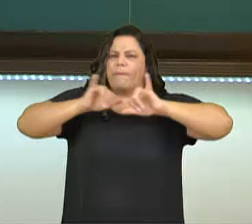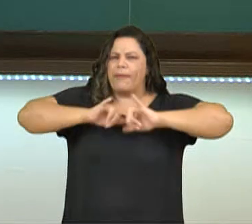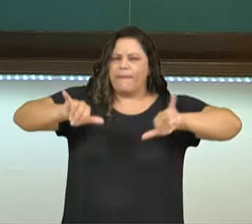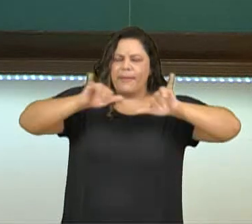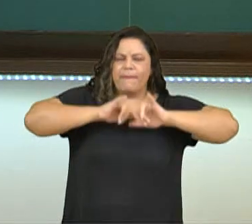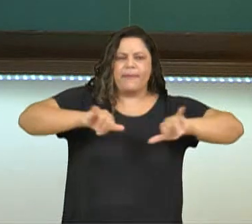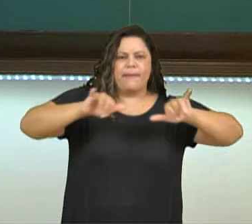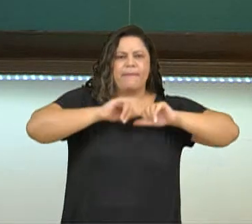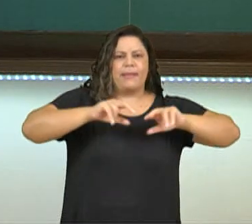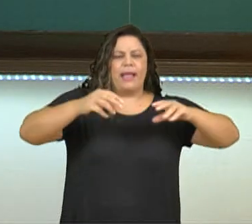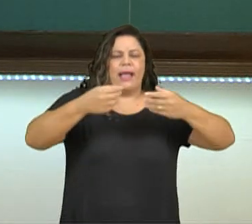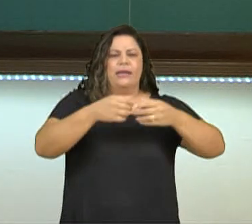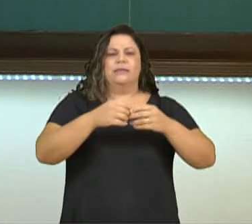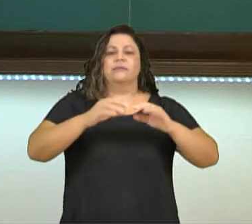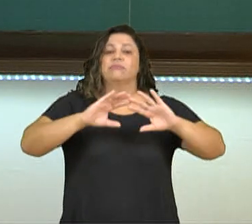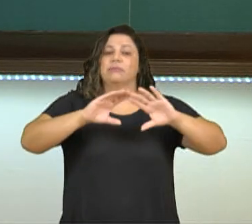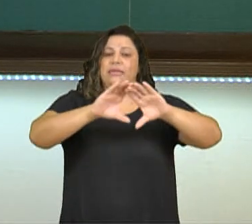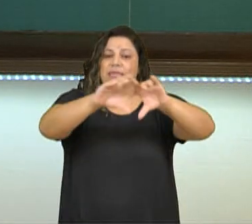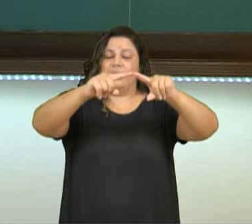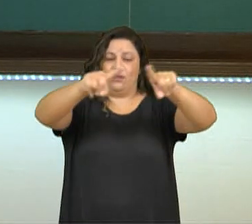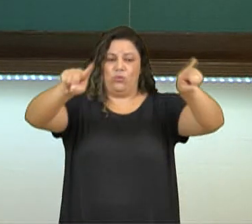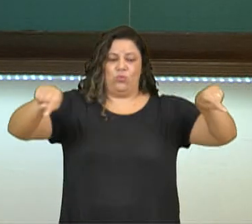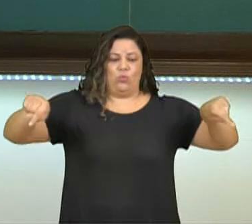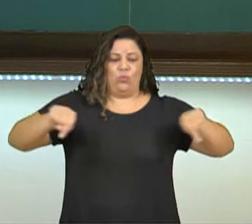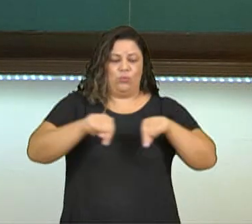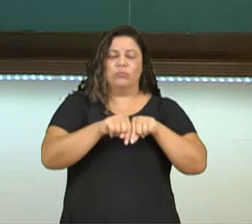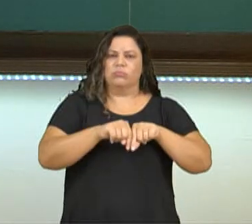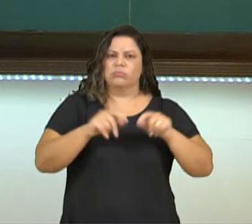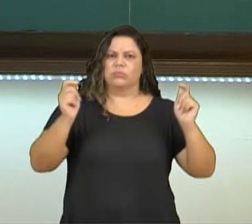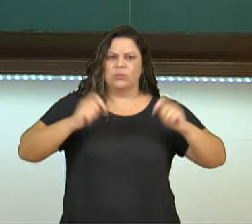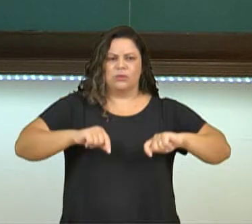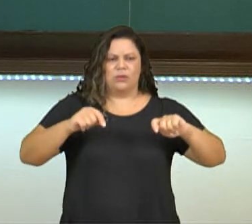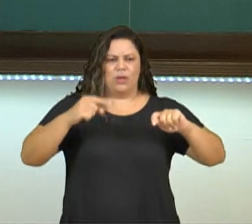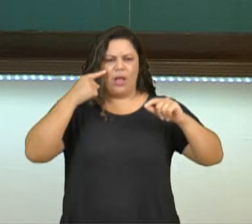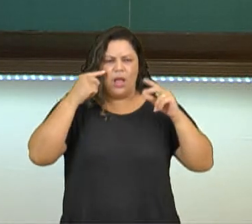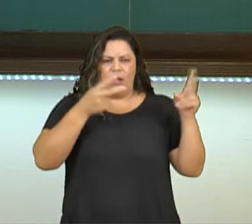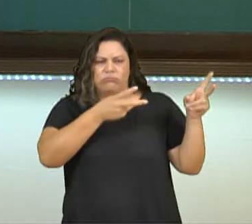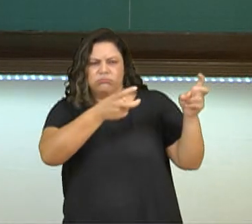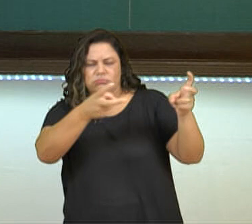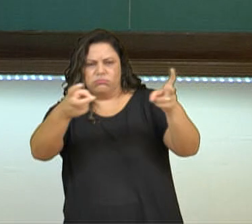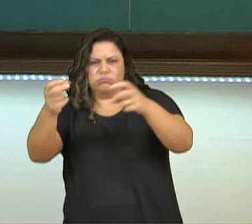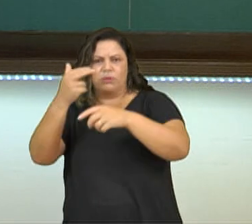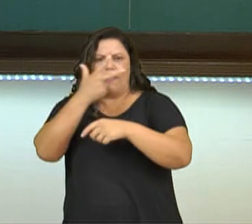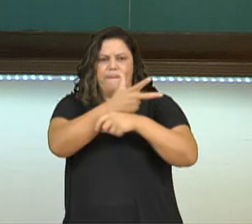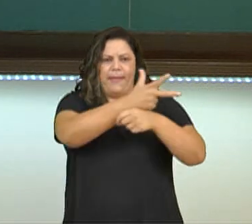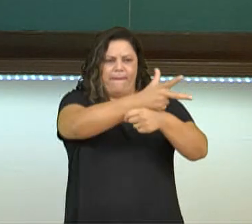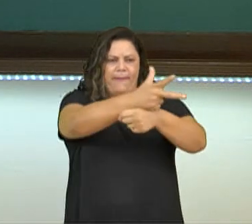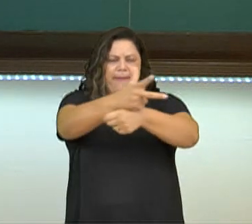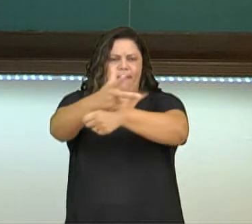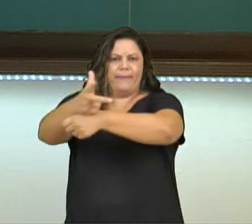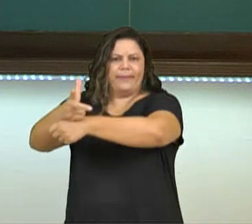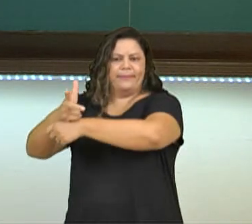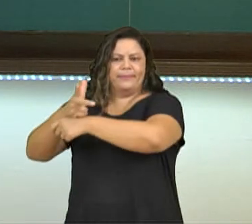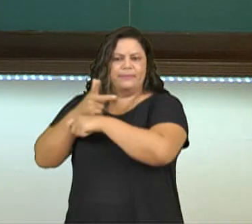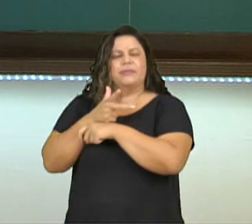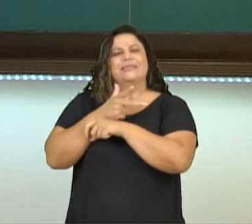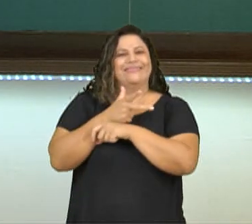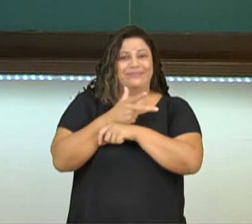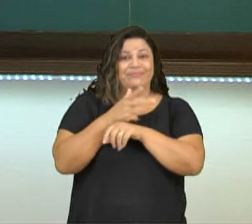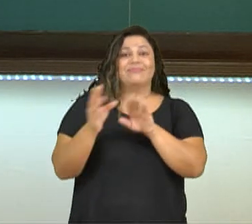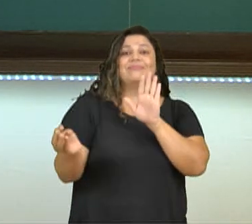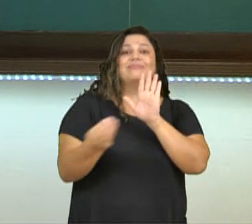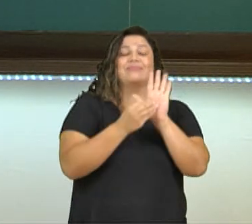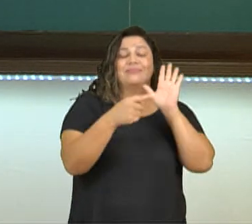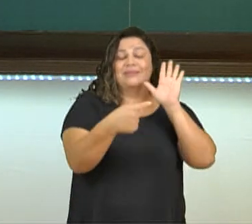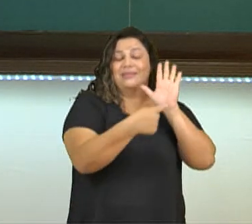de futebol, elas têm por objetivo serem capturadas pelas câmeras televisivas e assim estarem mostrando